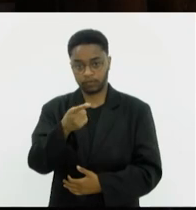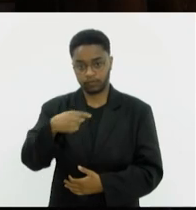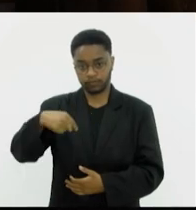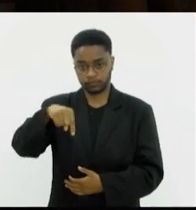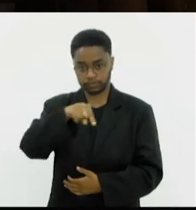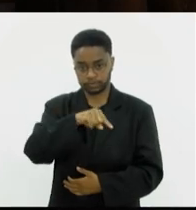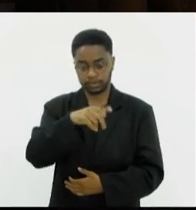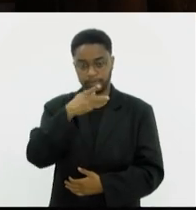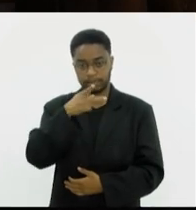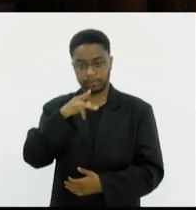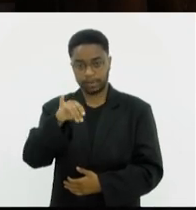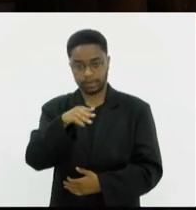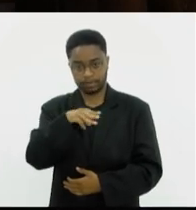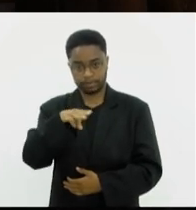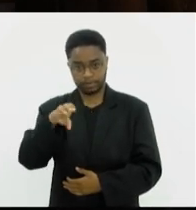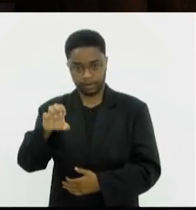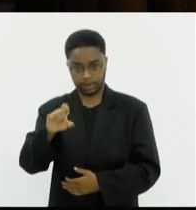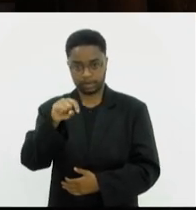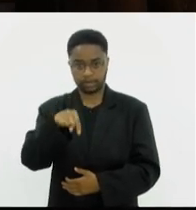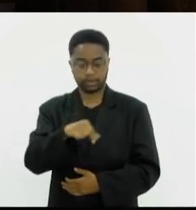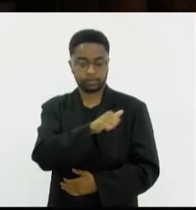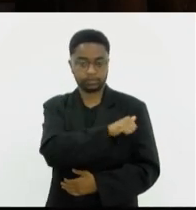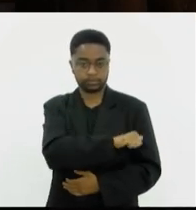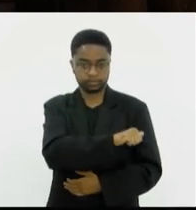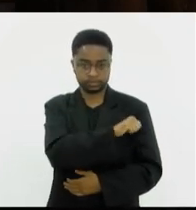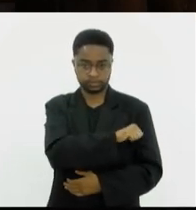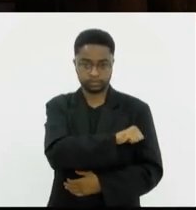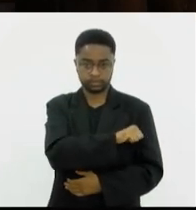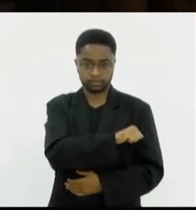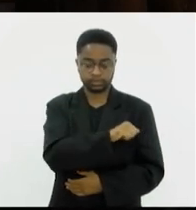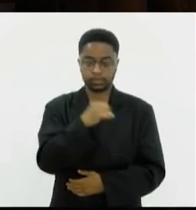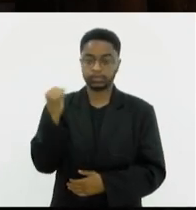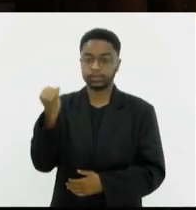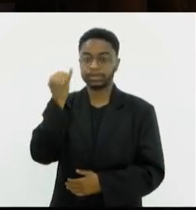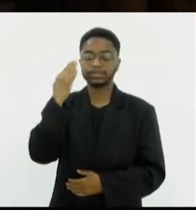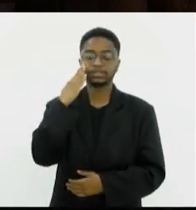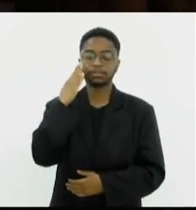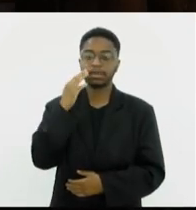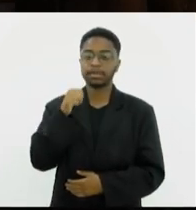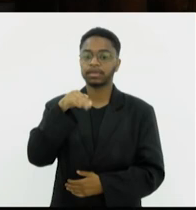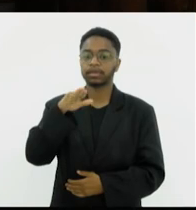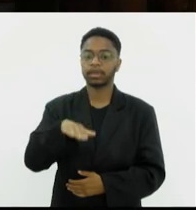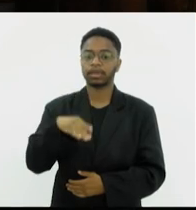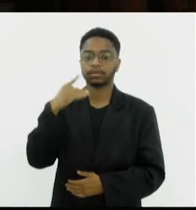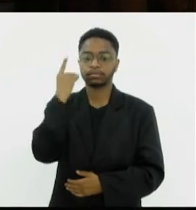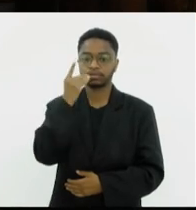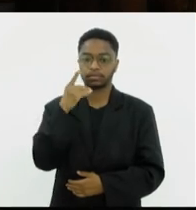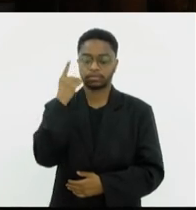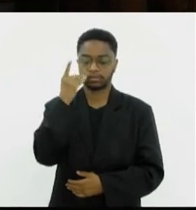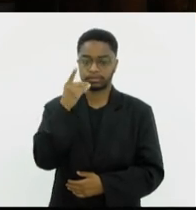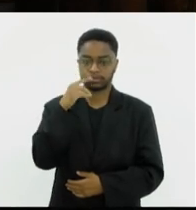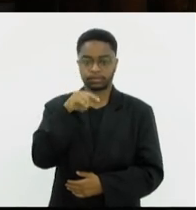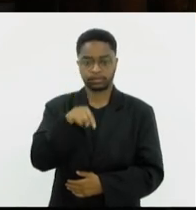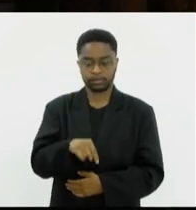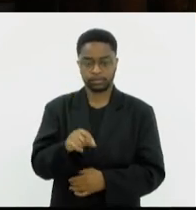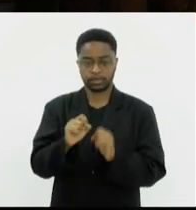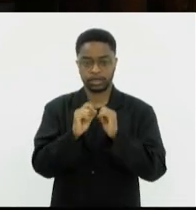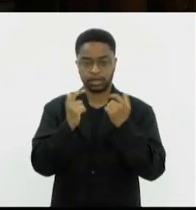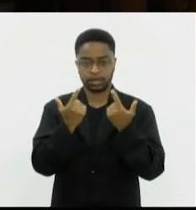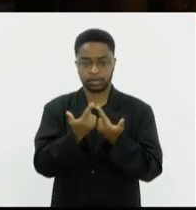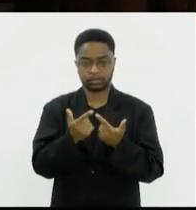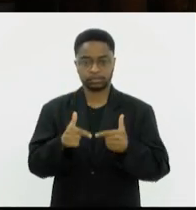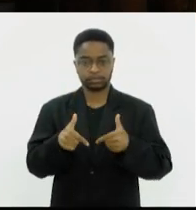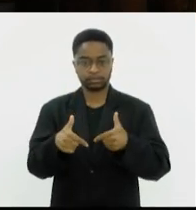mãe do Rio de Janeiro, saber quem são os parlamentares que atuam aqui e o que